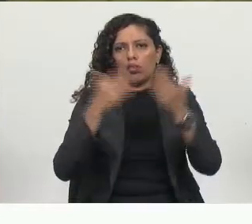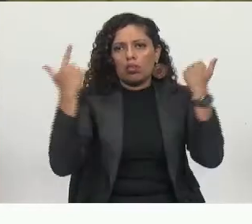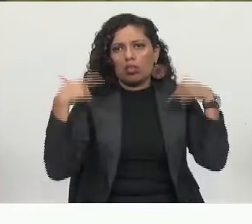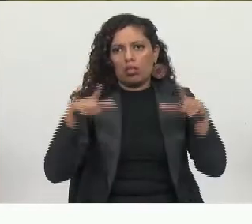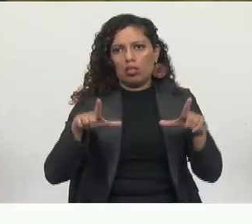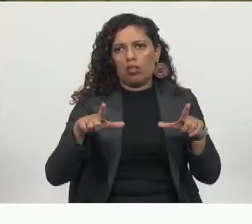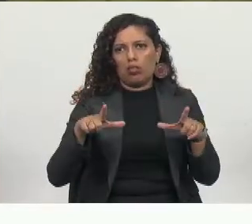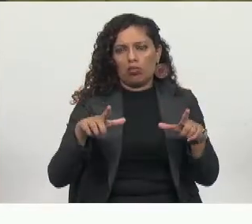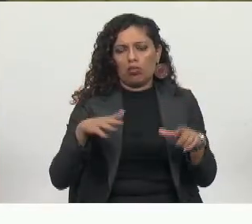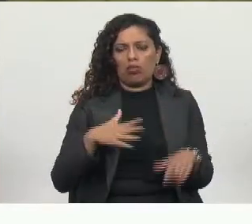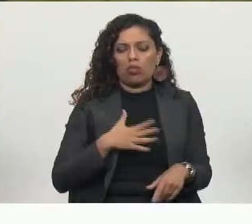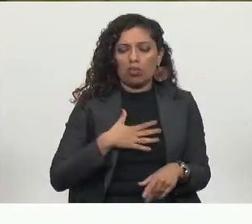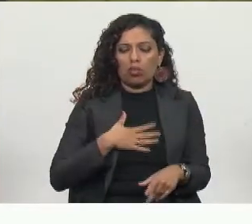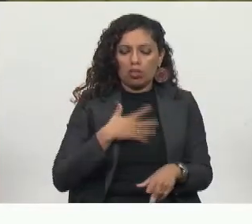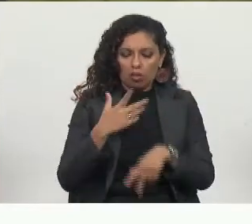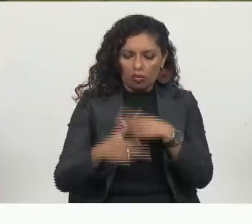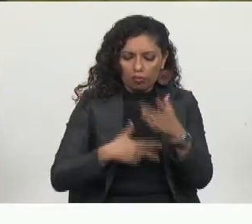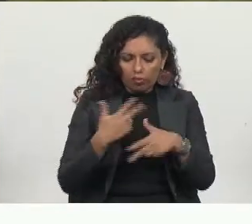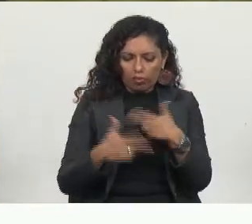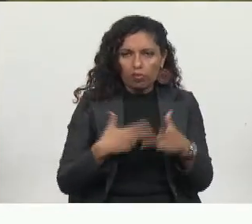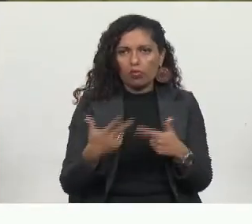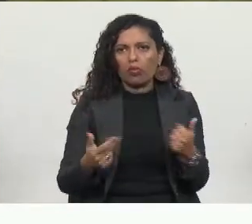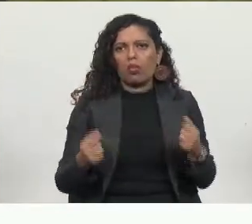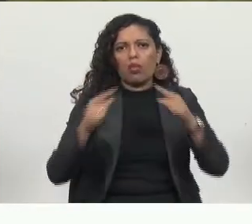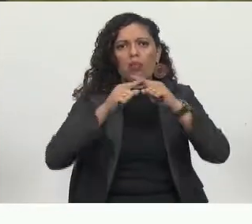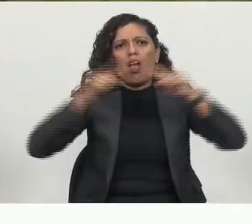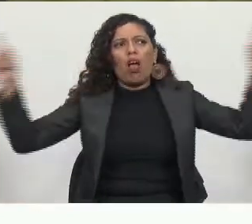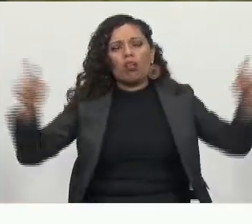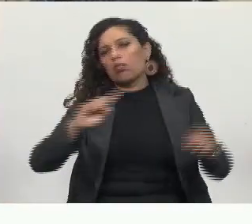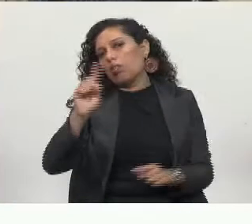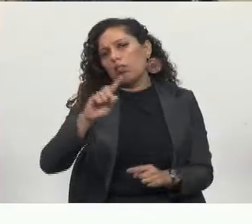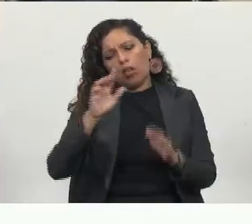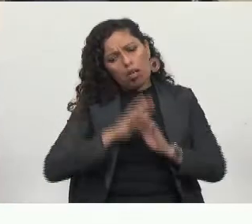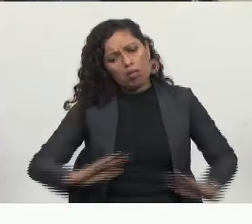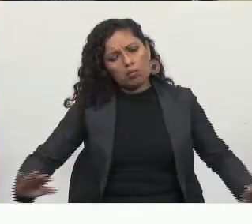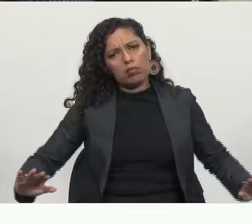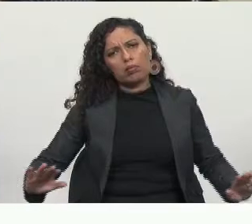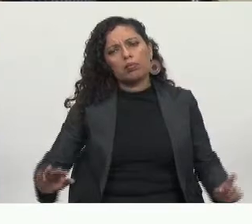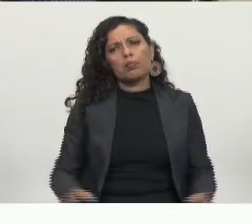repito, não estou querendo ser... Entendeu? O que o senhor acha disso, o deputado Bruno?